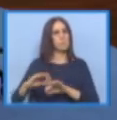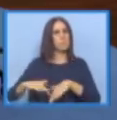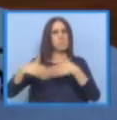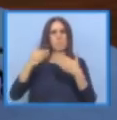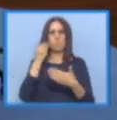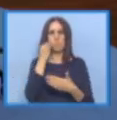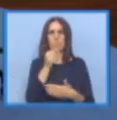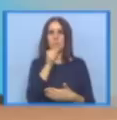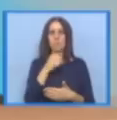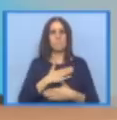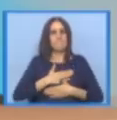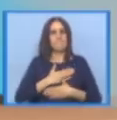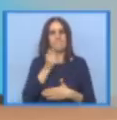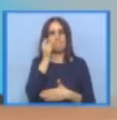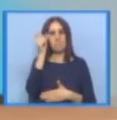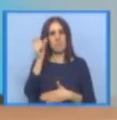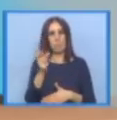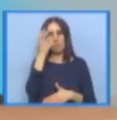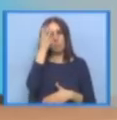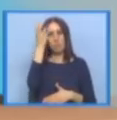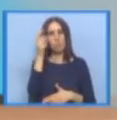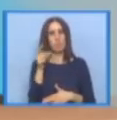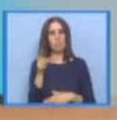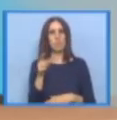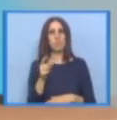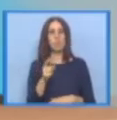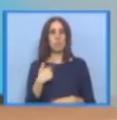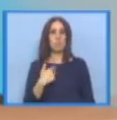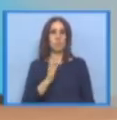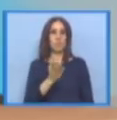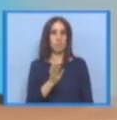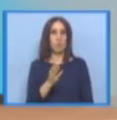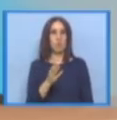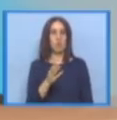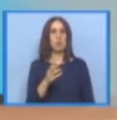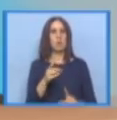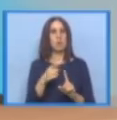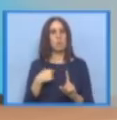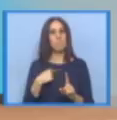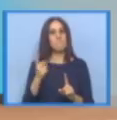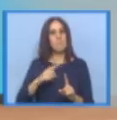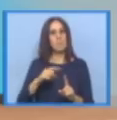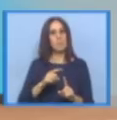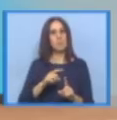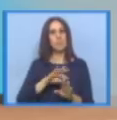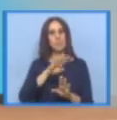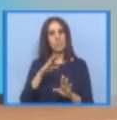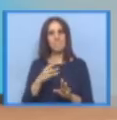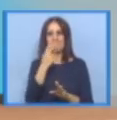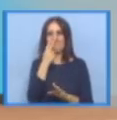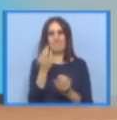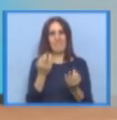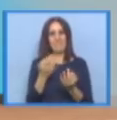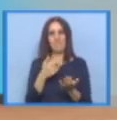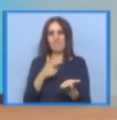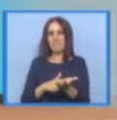que houve grande devoção ao Imperador. E eu também já tive a oportunidade de ir ao monte algumas vezes e pude comprovar com os meus olhos que isso é